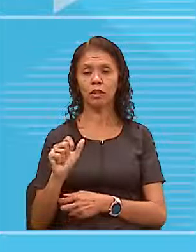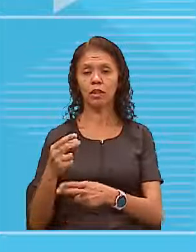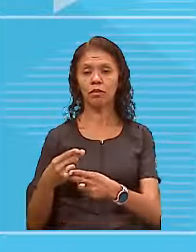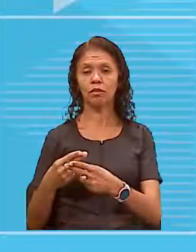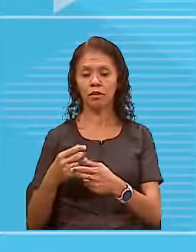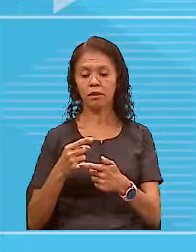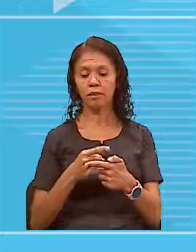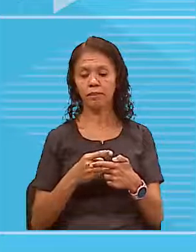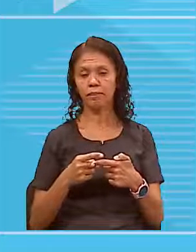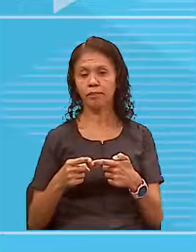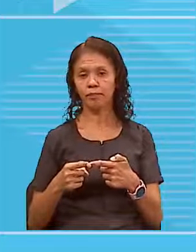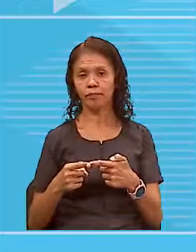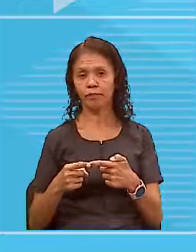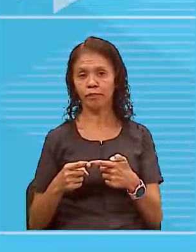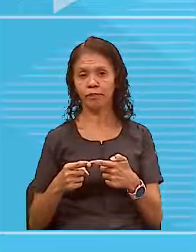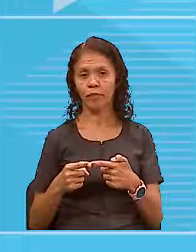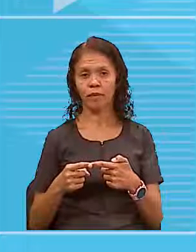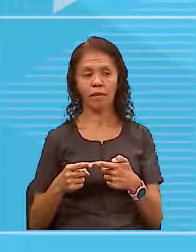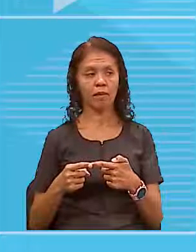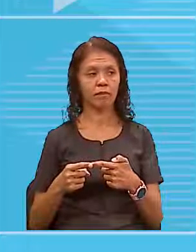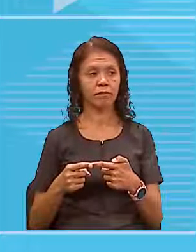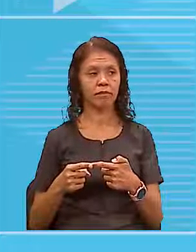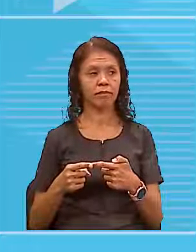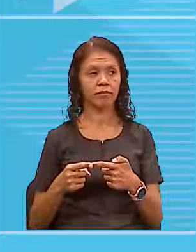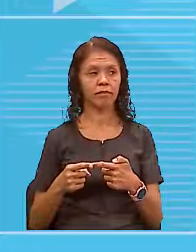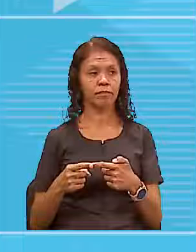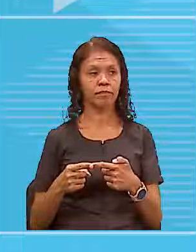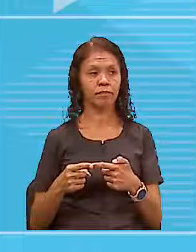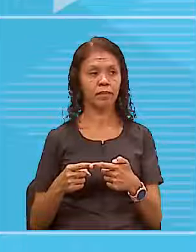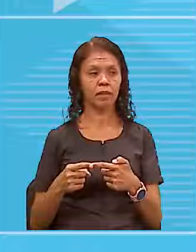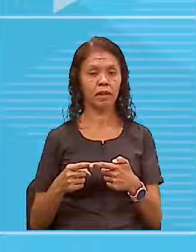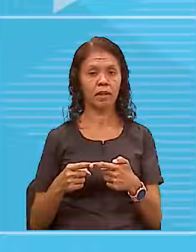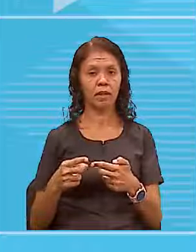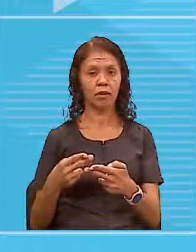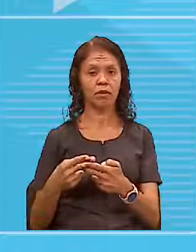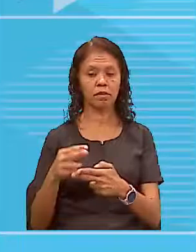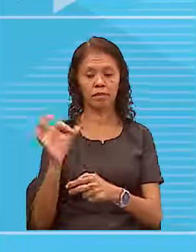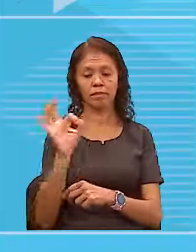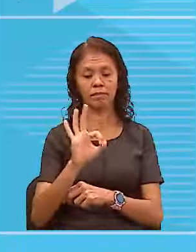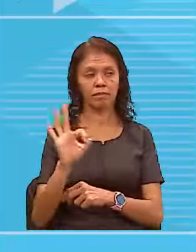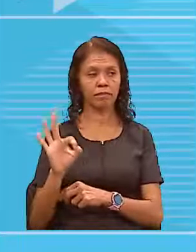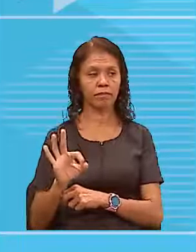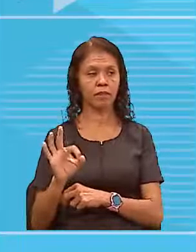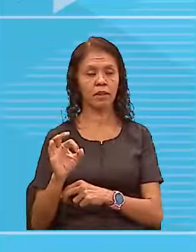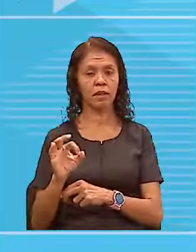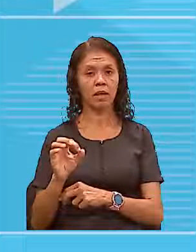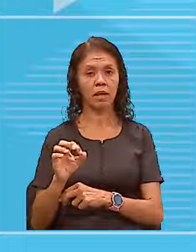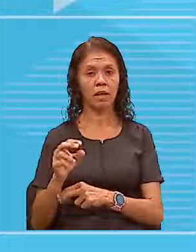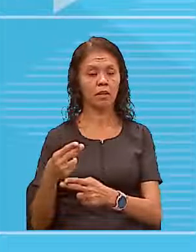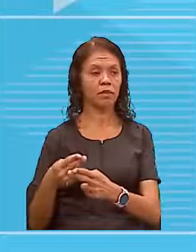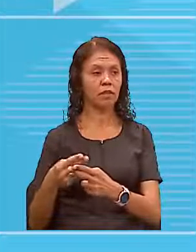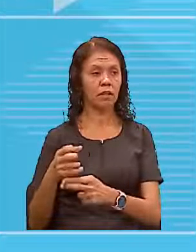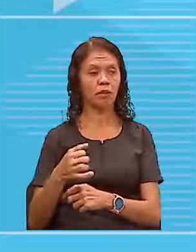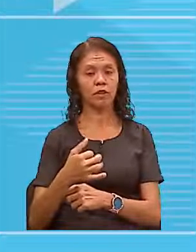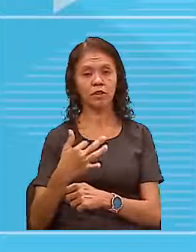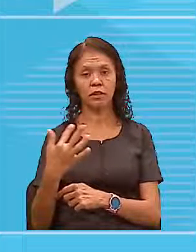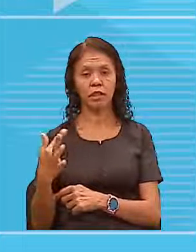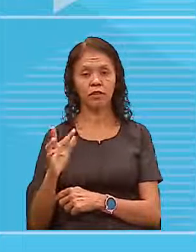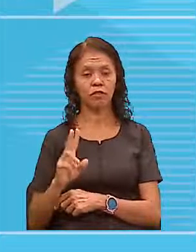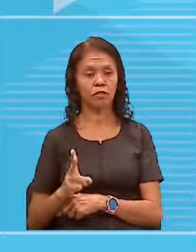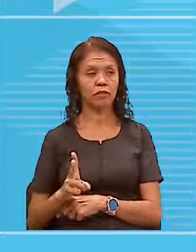Para encontrar a porcentagem, é você pegar o número de frequência do 0